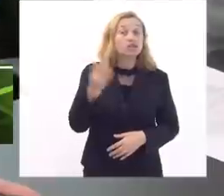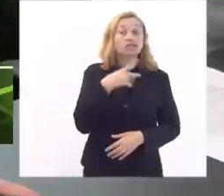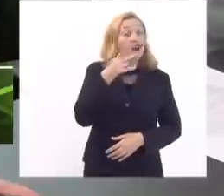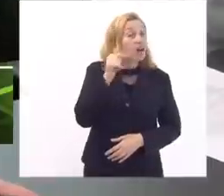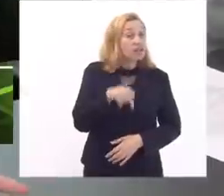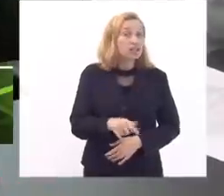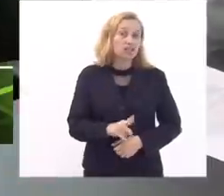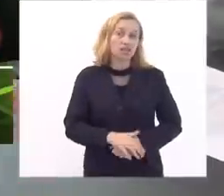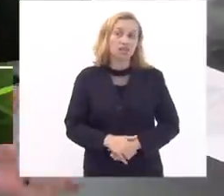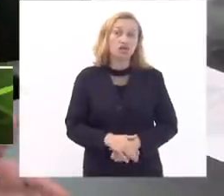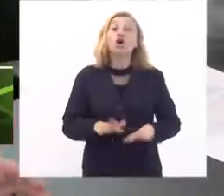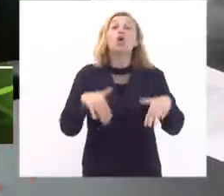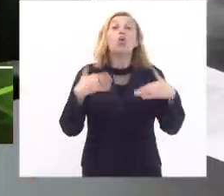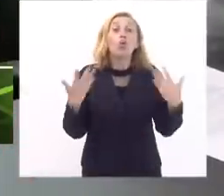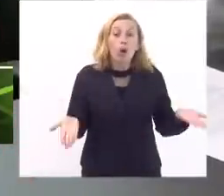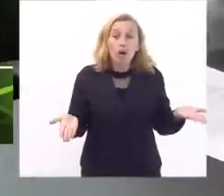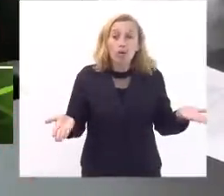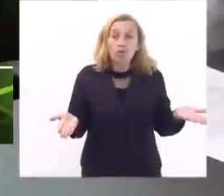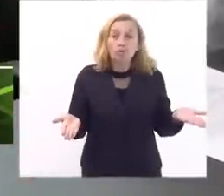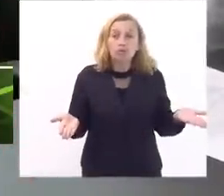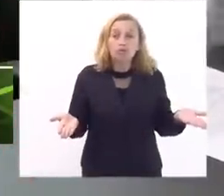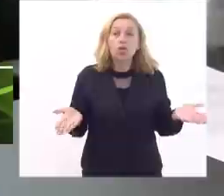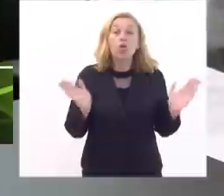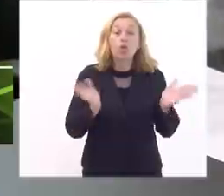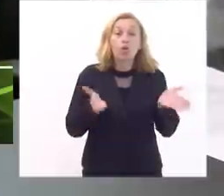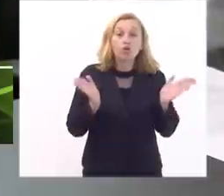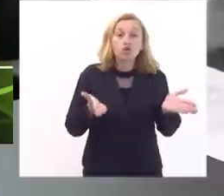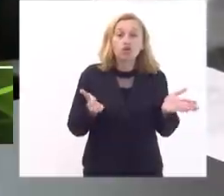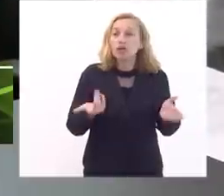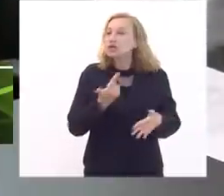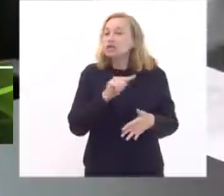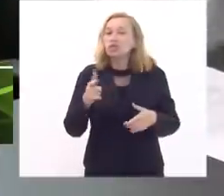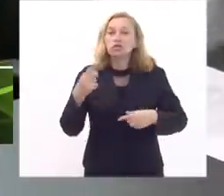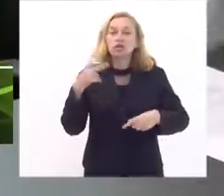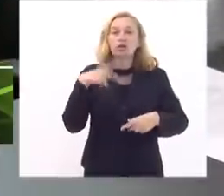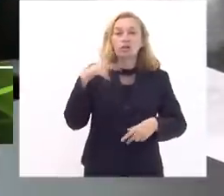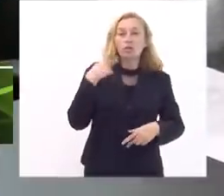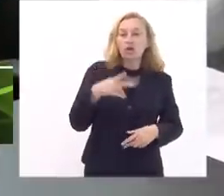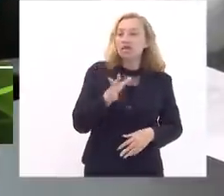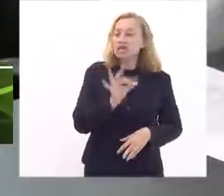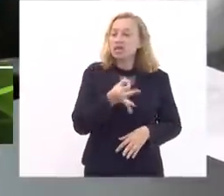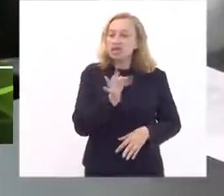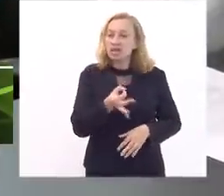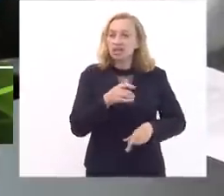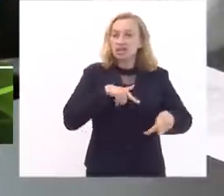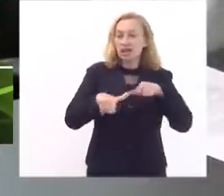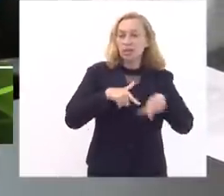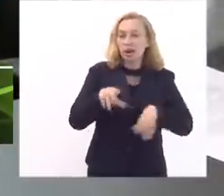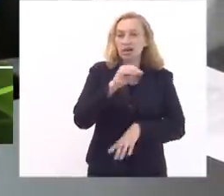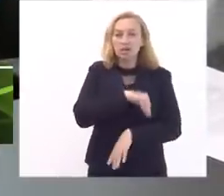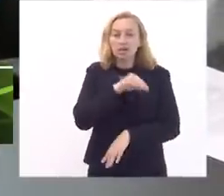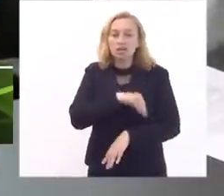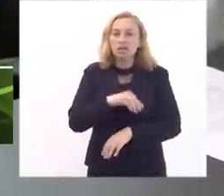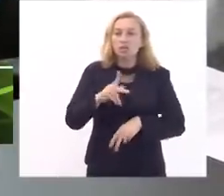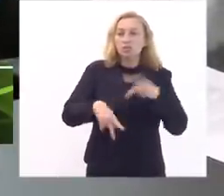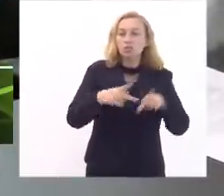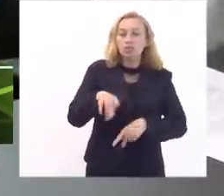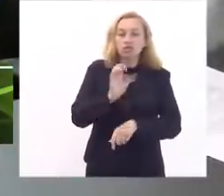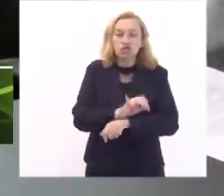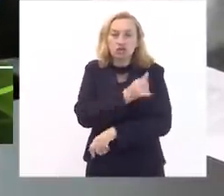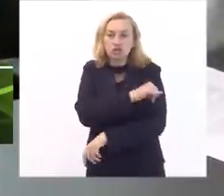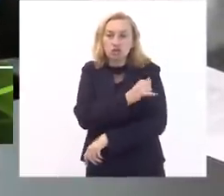aqui. Qual é? Hoje, não há uma política evidente de emprego e renda para a população do Rio de